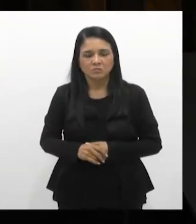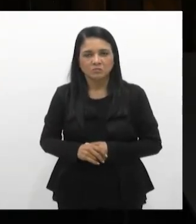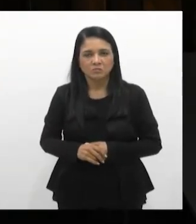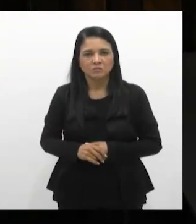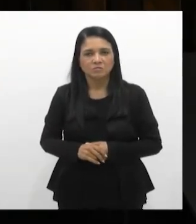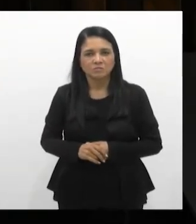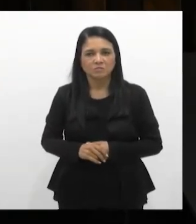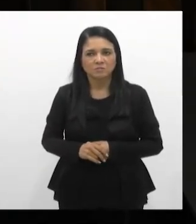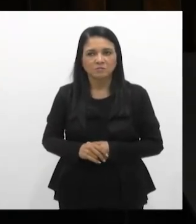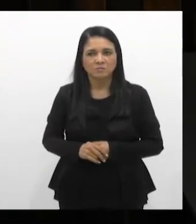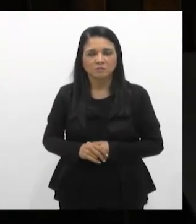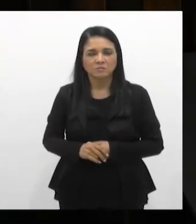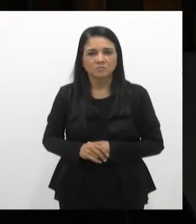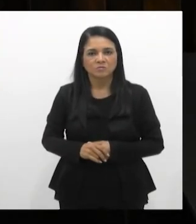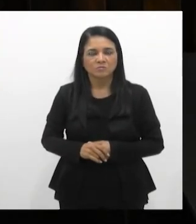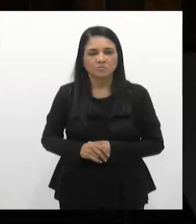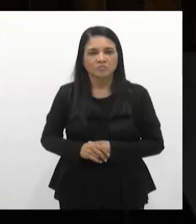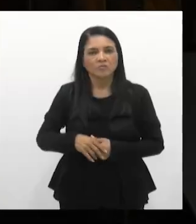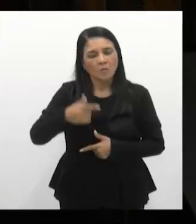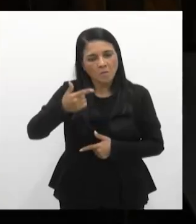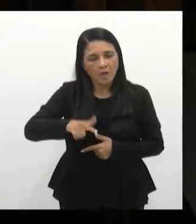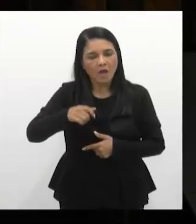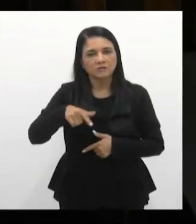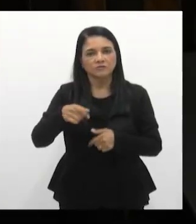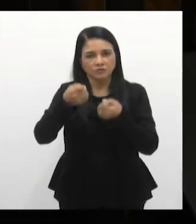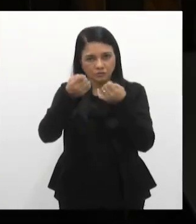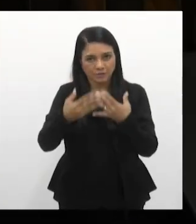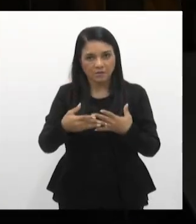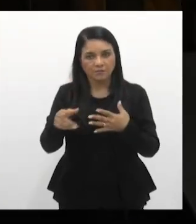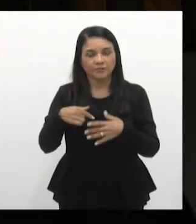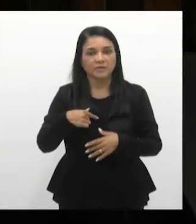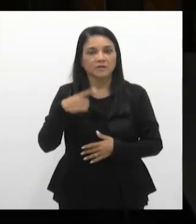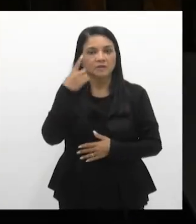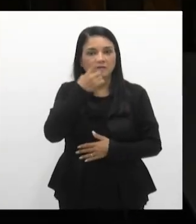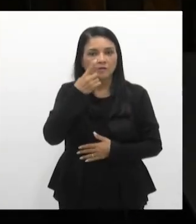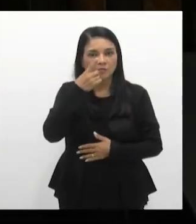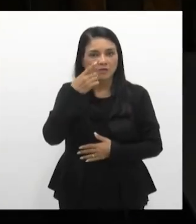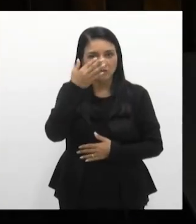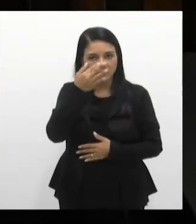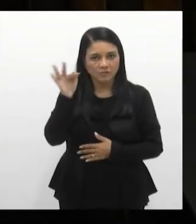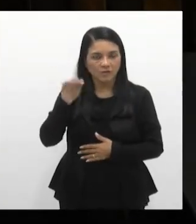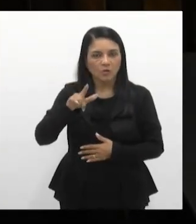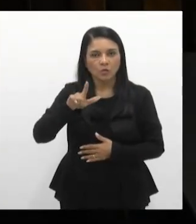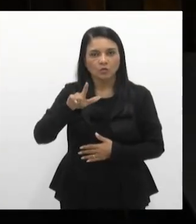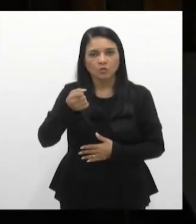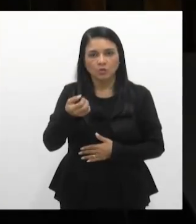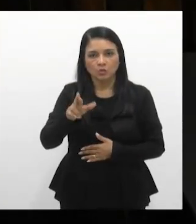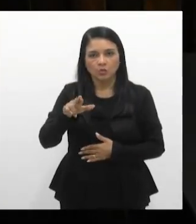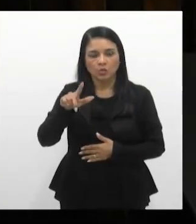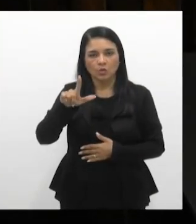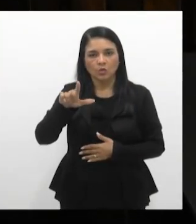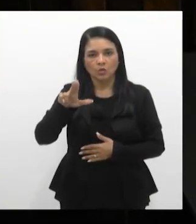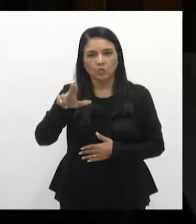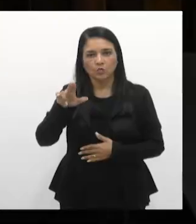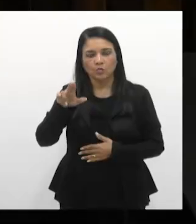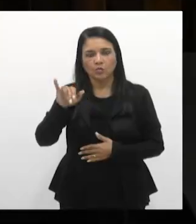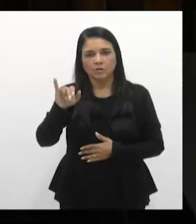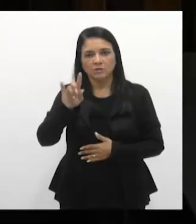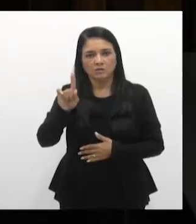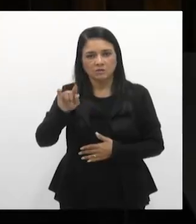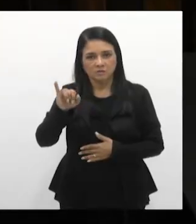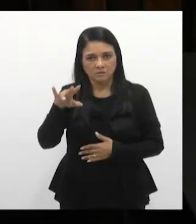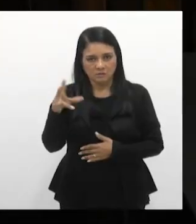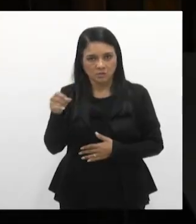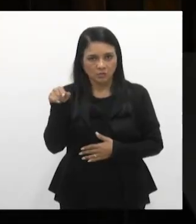e eu vou estender ainda mais. O deputado federal Dr. Luizinho, que de fato era o secretário, porque ela